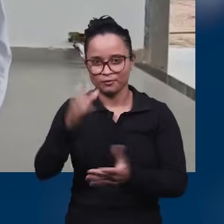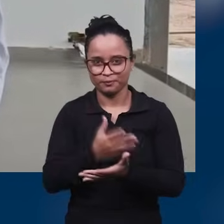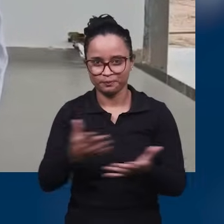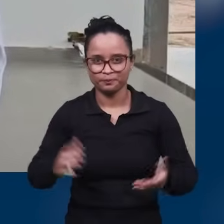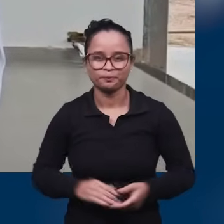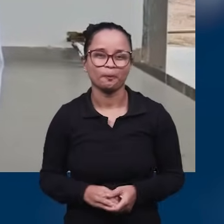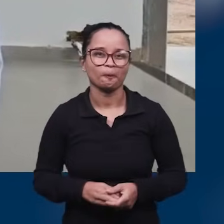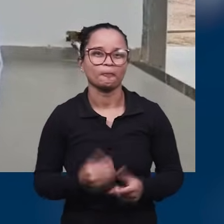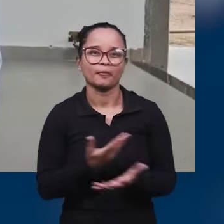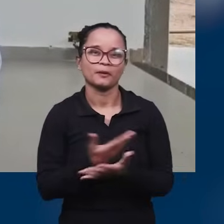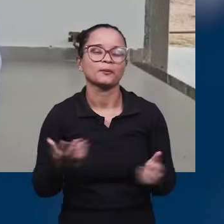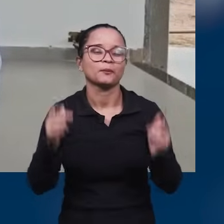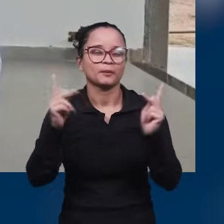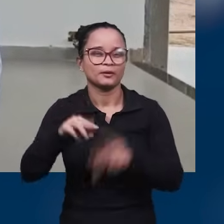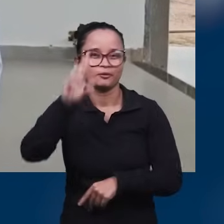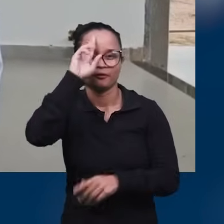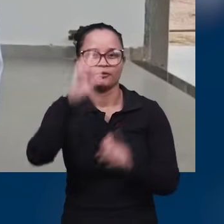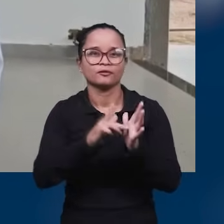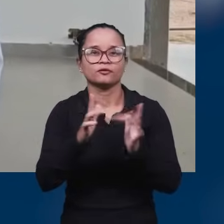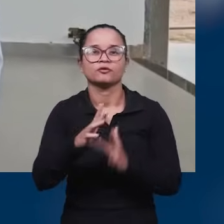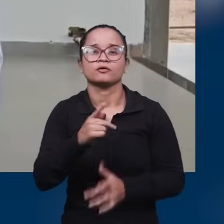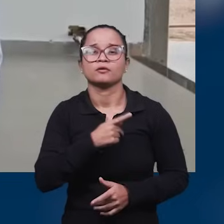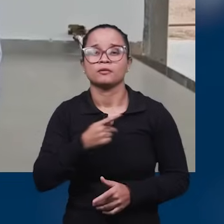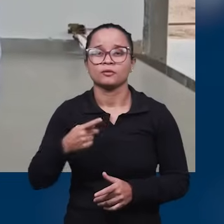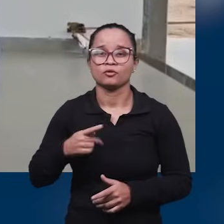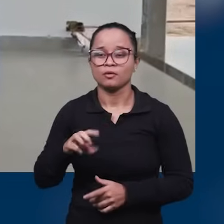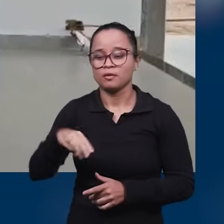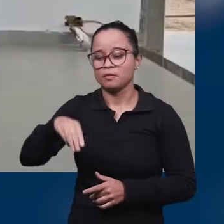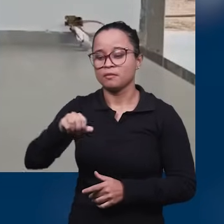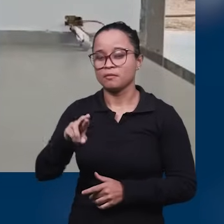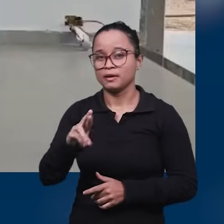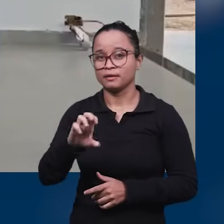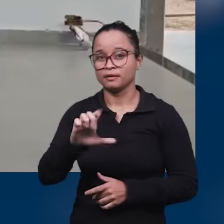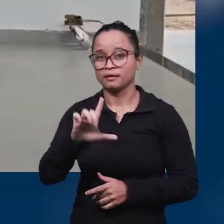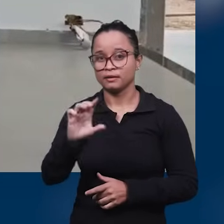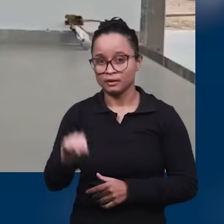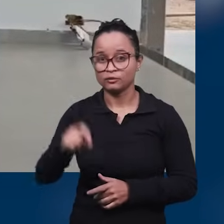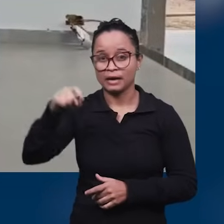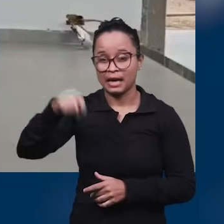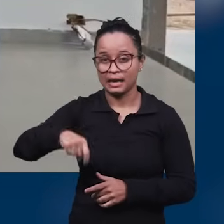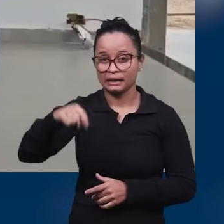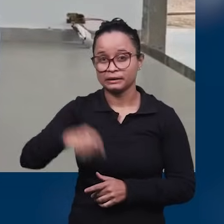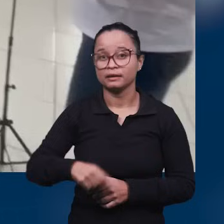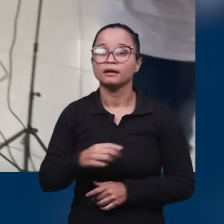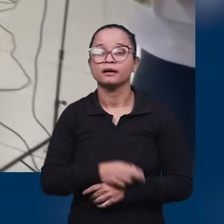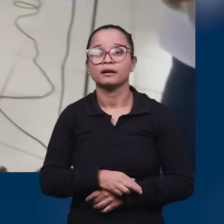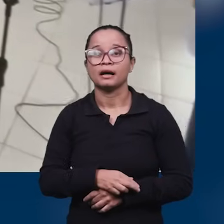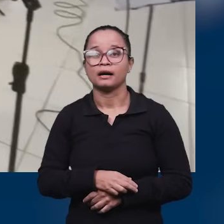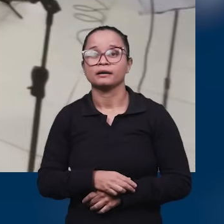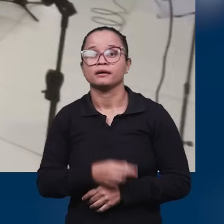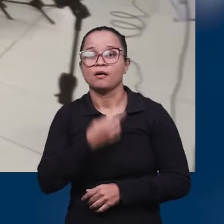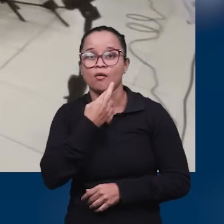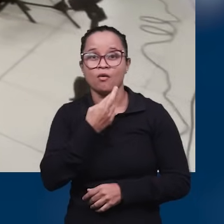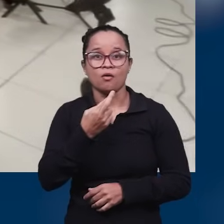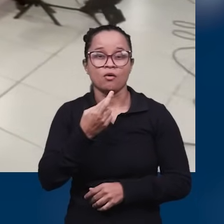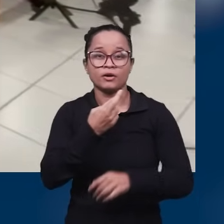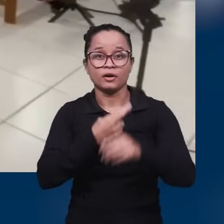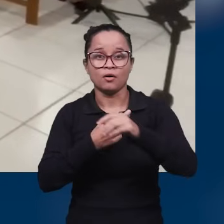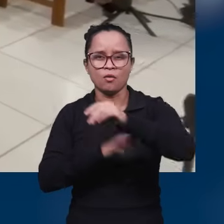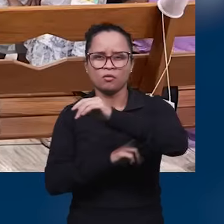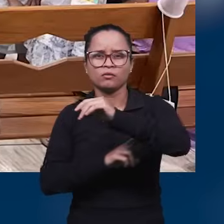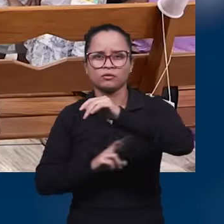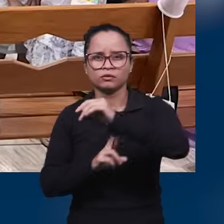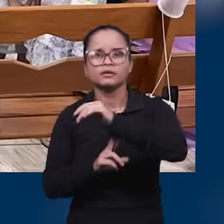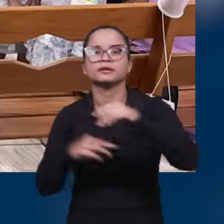de Cacoal, no estado de Rondônia. Quero passar para os irmãos a experiência que nós tivemos no último final de semana. Nós tivemos a reunião e encontros de seminário com as